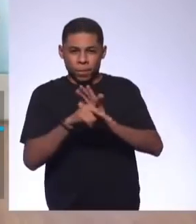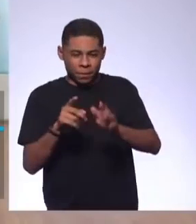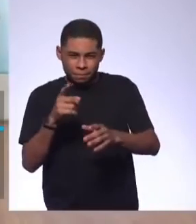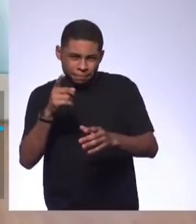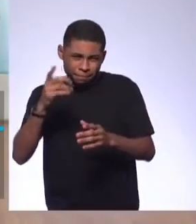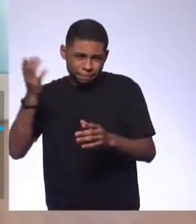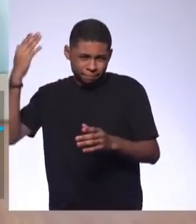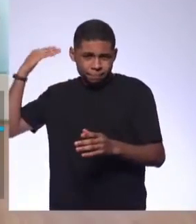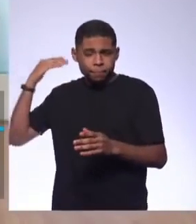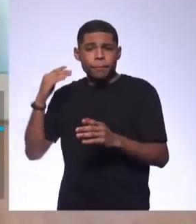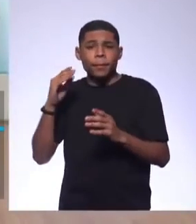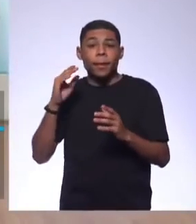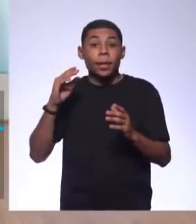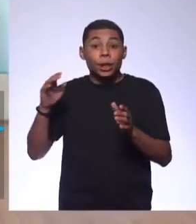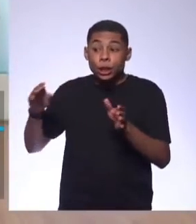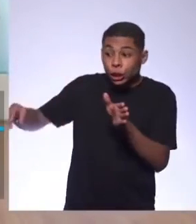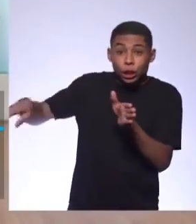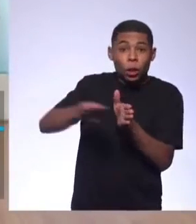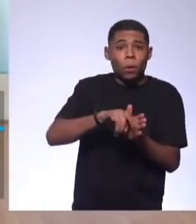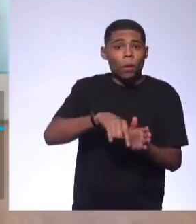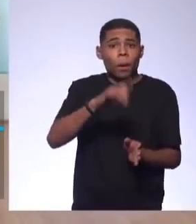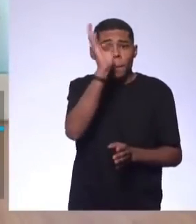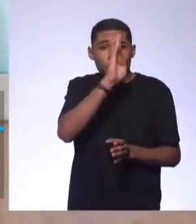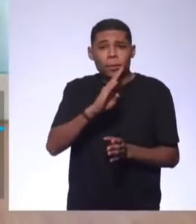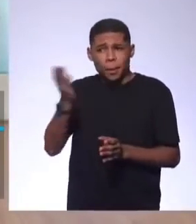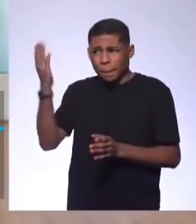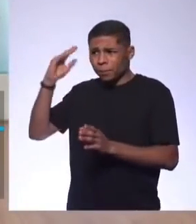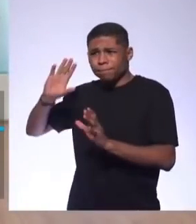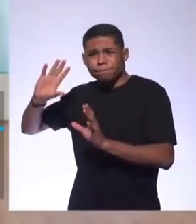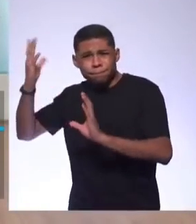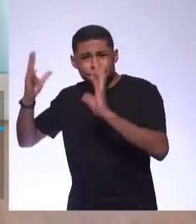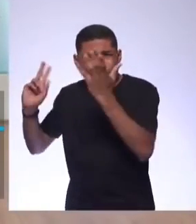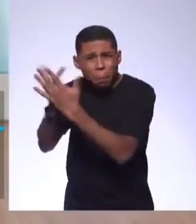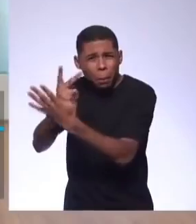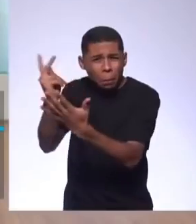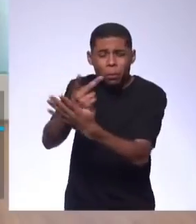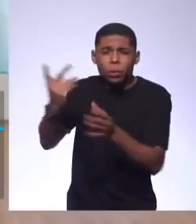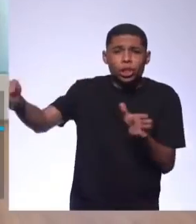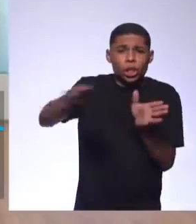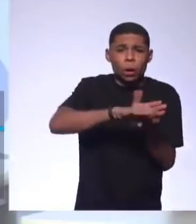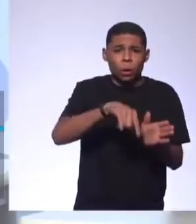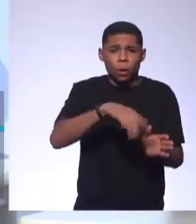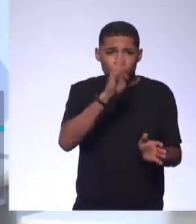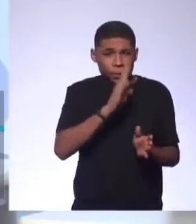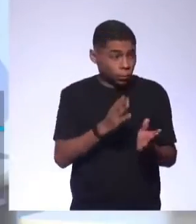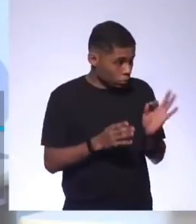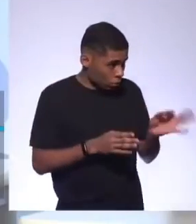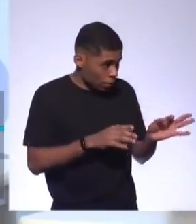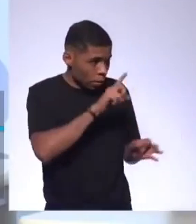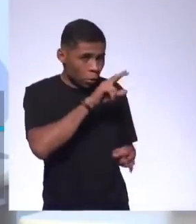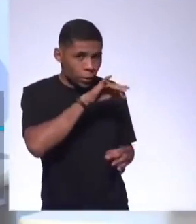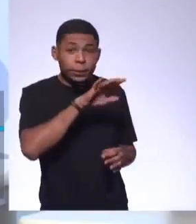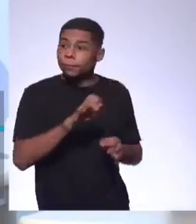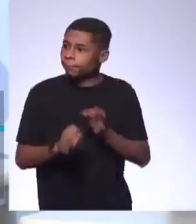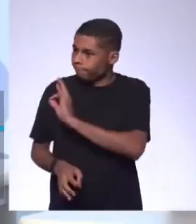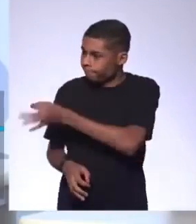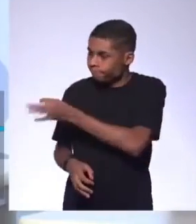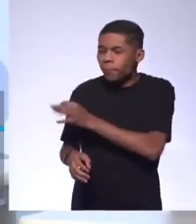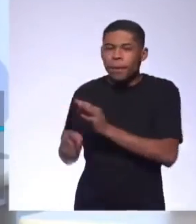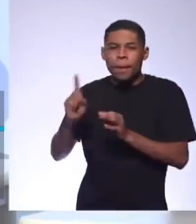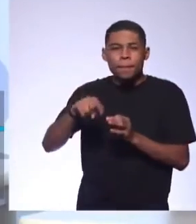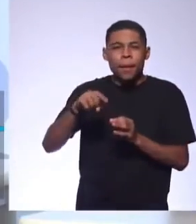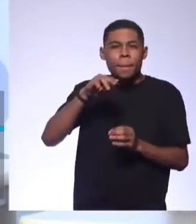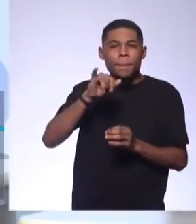embranquecimento, chegou no nosso país, não foi, professora Luísa? Exatamente, isso que o professor Carlos está pontuando é o mito do